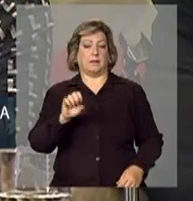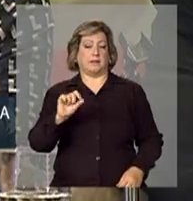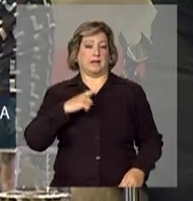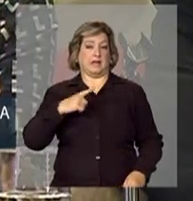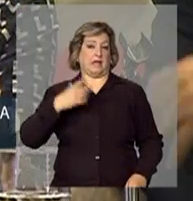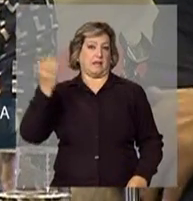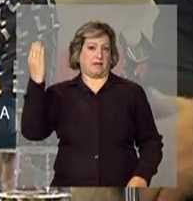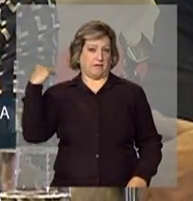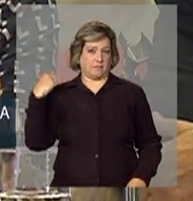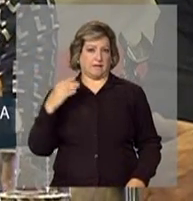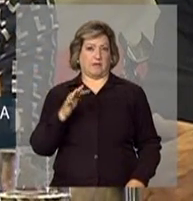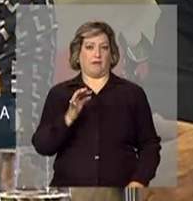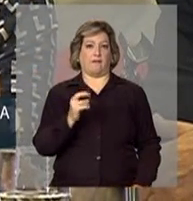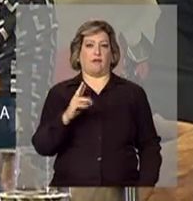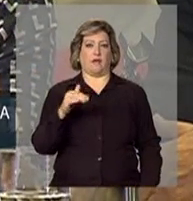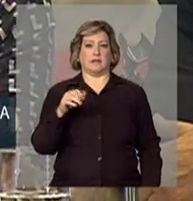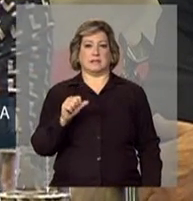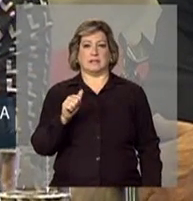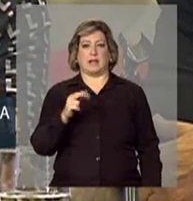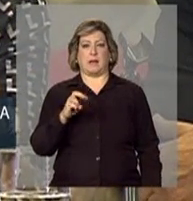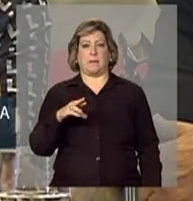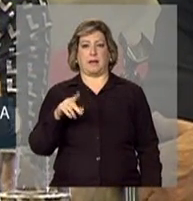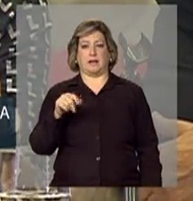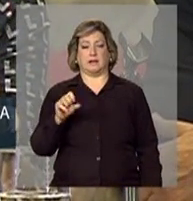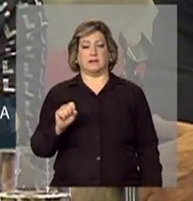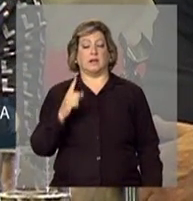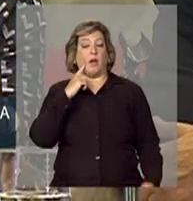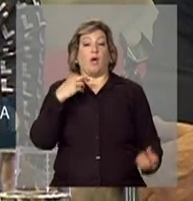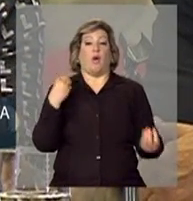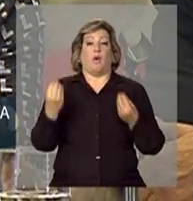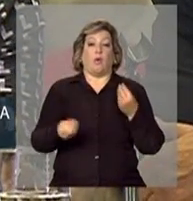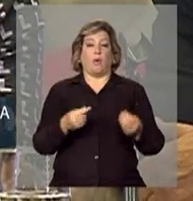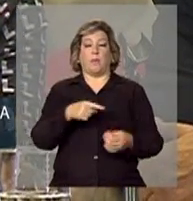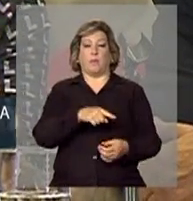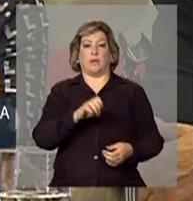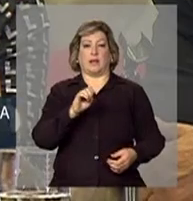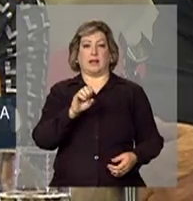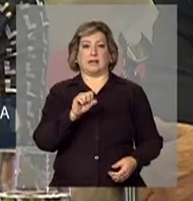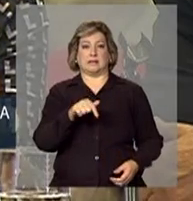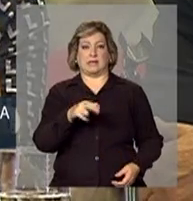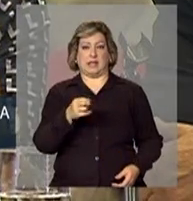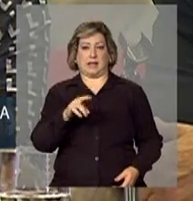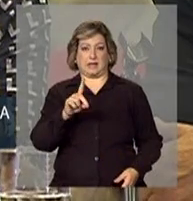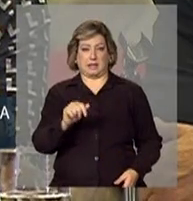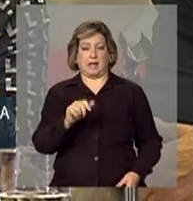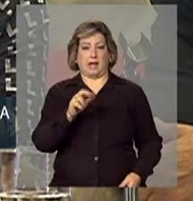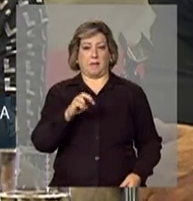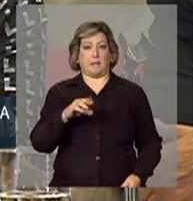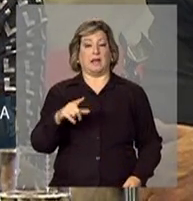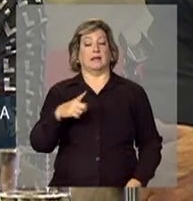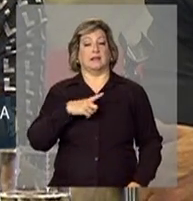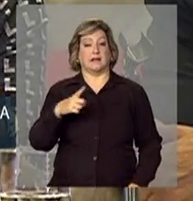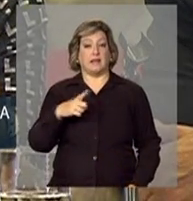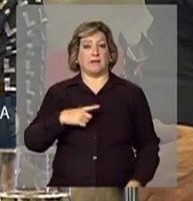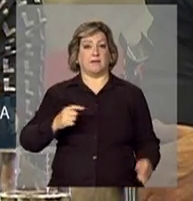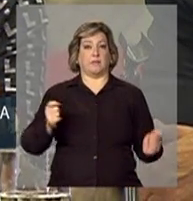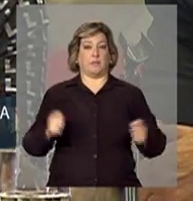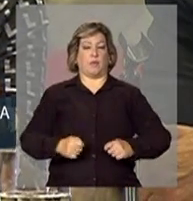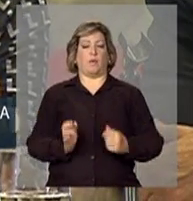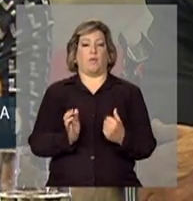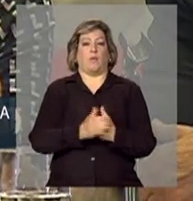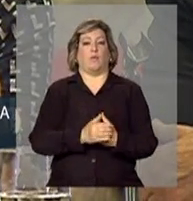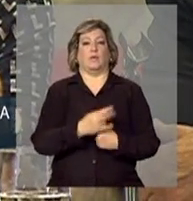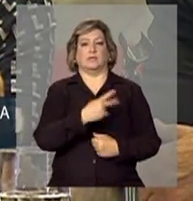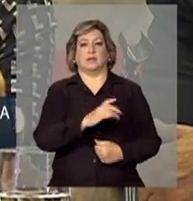existiram. E como se a esquerda armada tivesse o poder de ocultar os seus crimes, o mesmo poder que o Estado teve. Não é? Então,